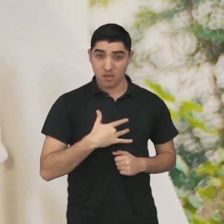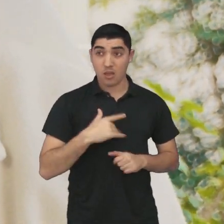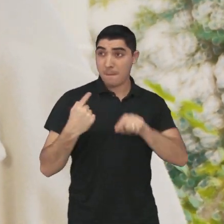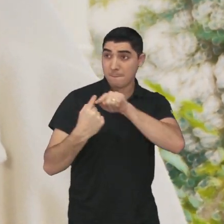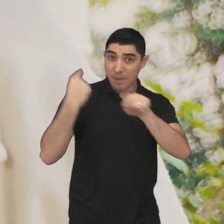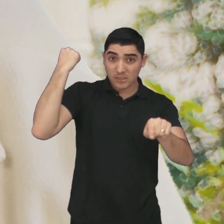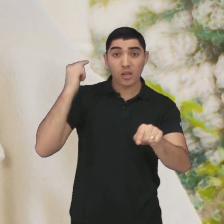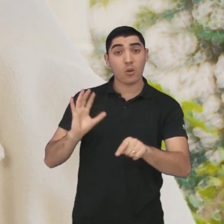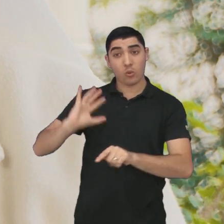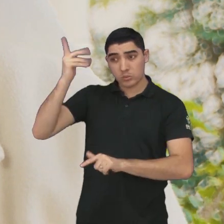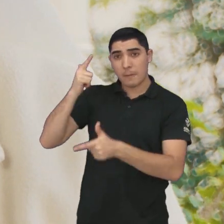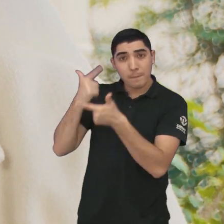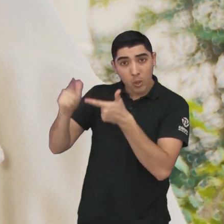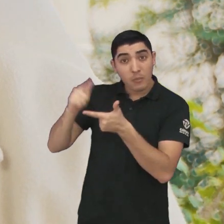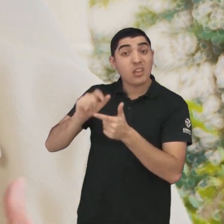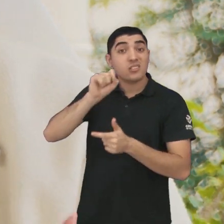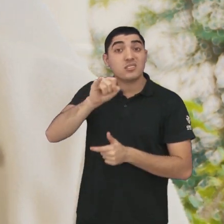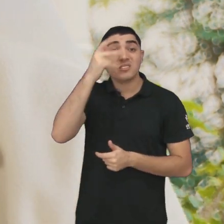desuso.